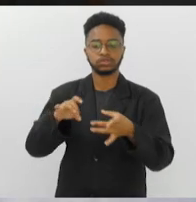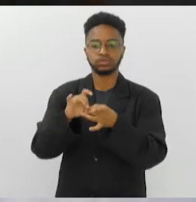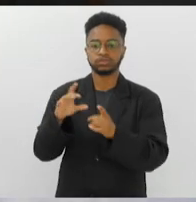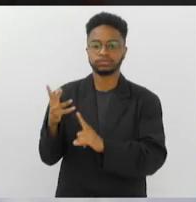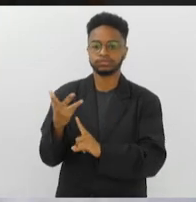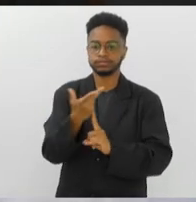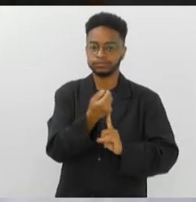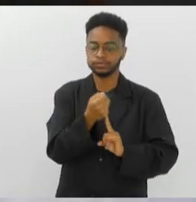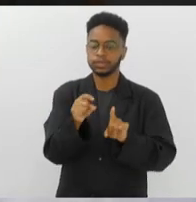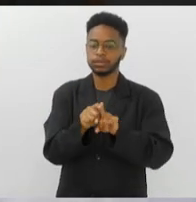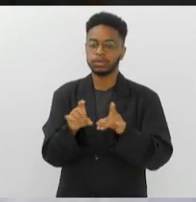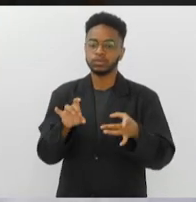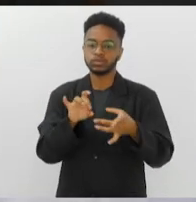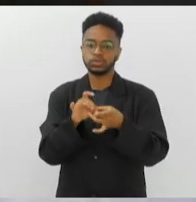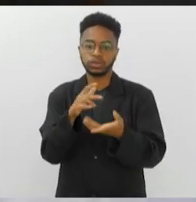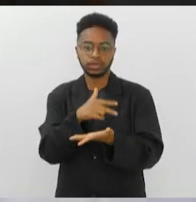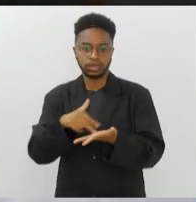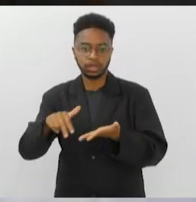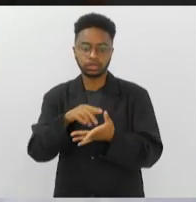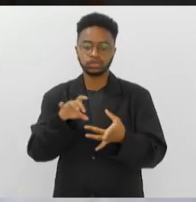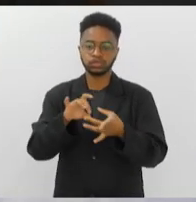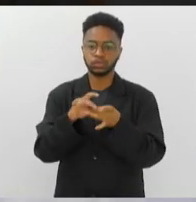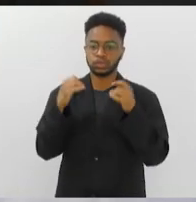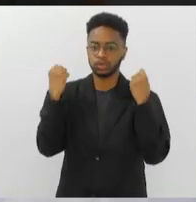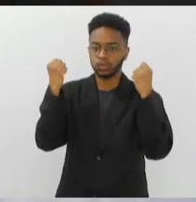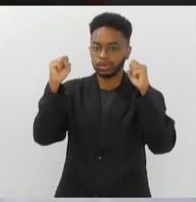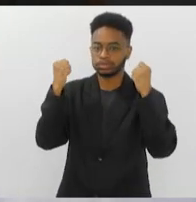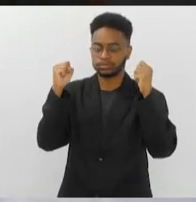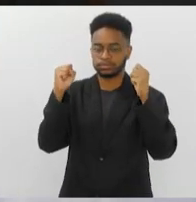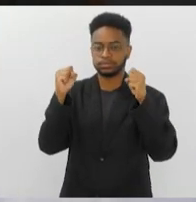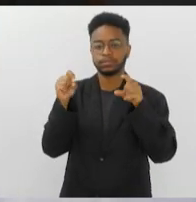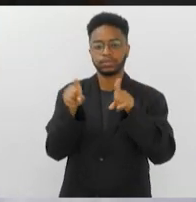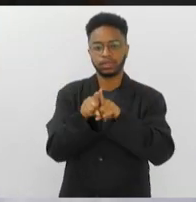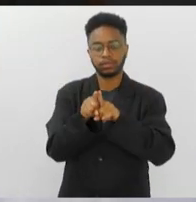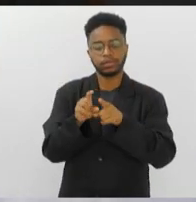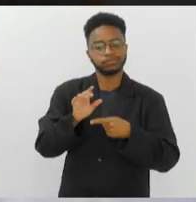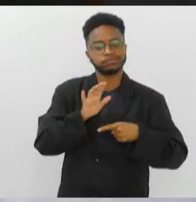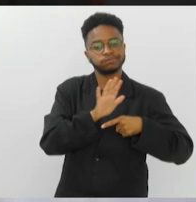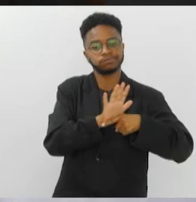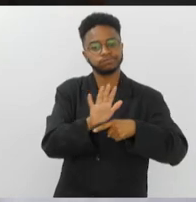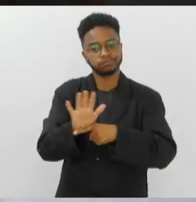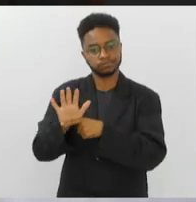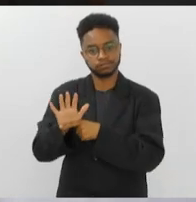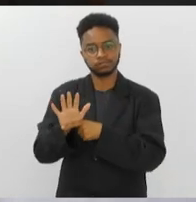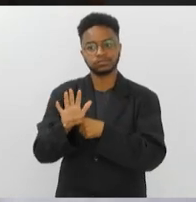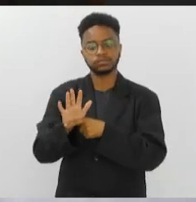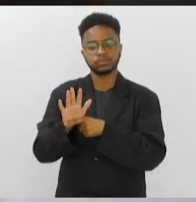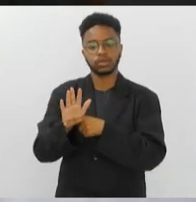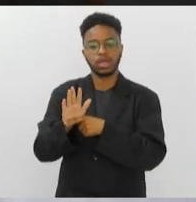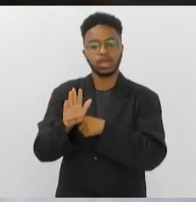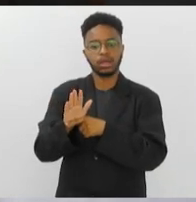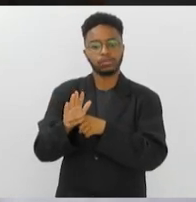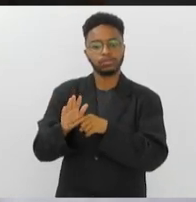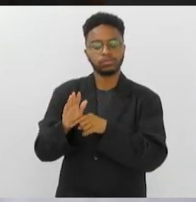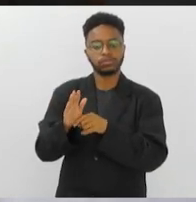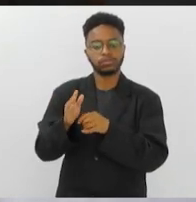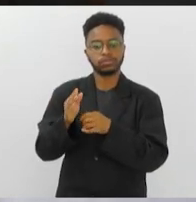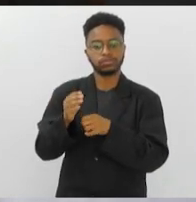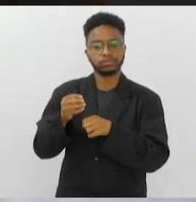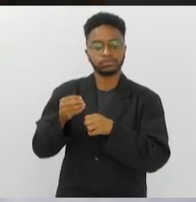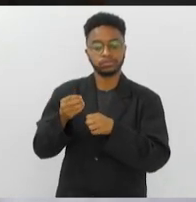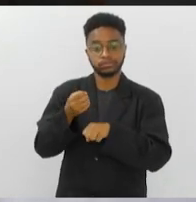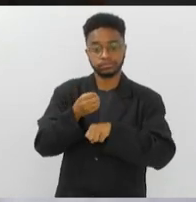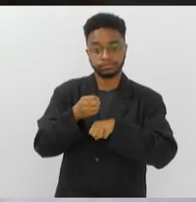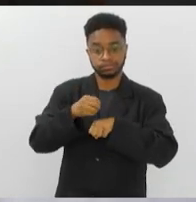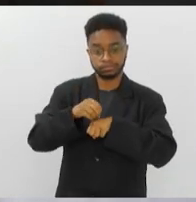artes, ligada à dança, ligada à educação física, tanta contribuição para o conhecimento, para a